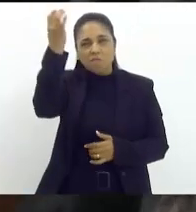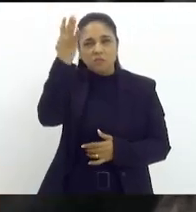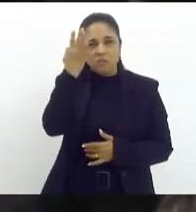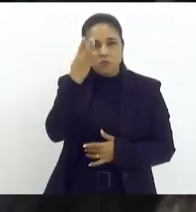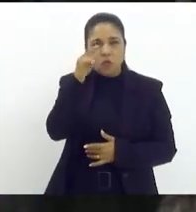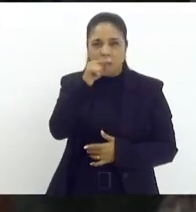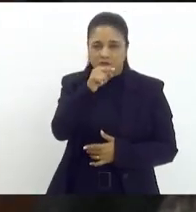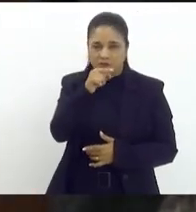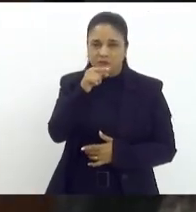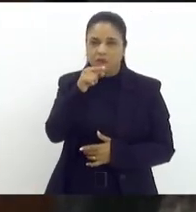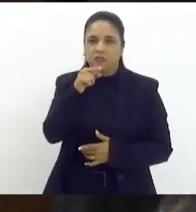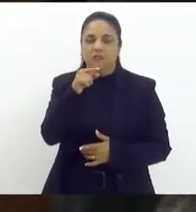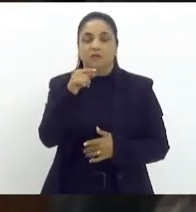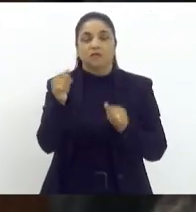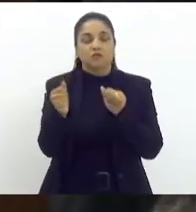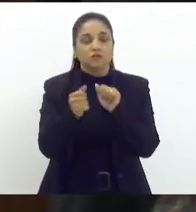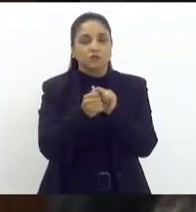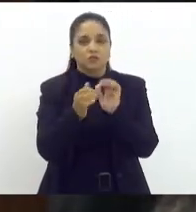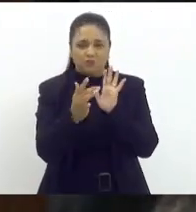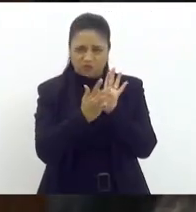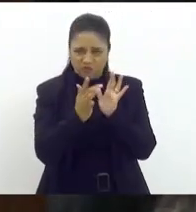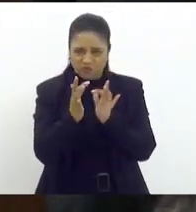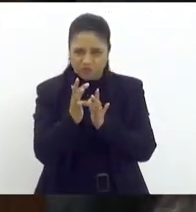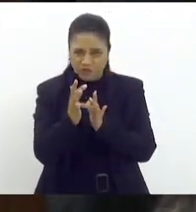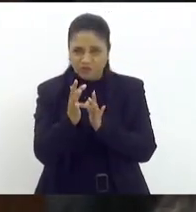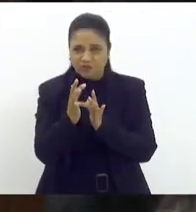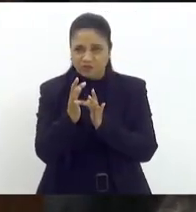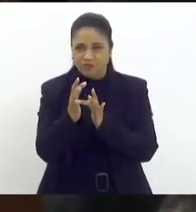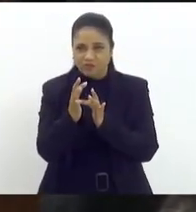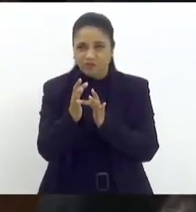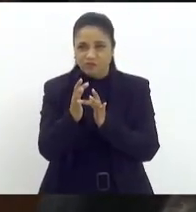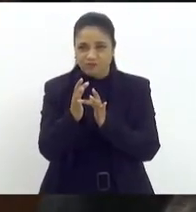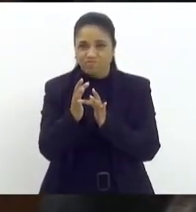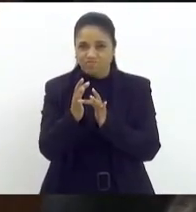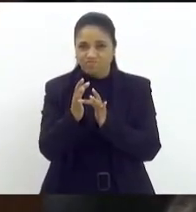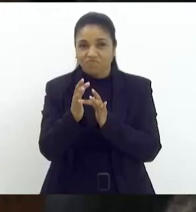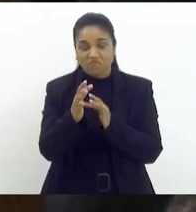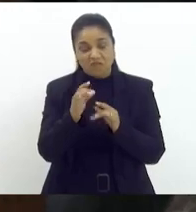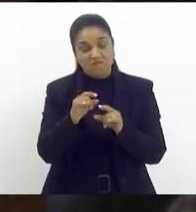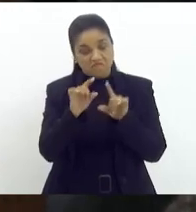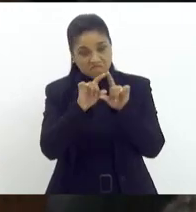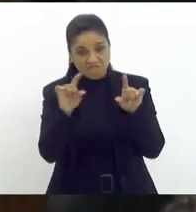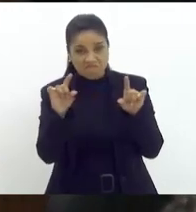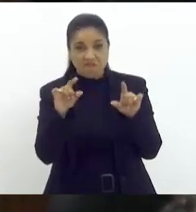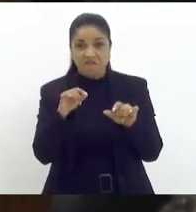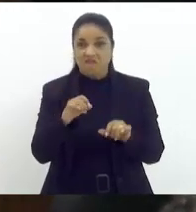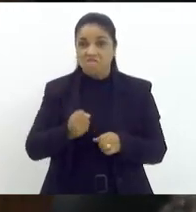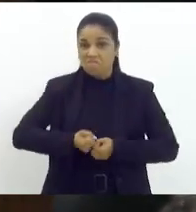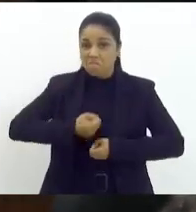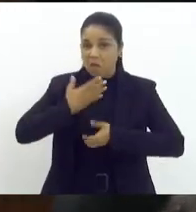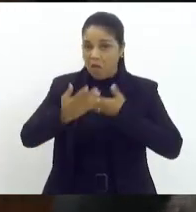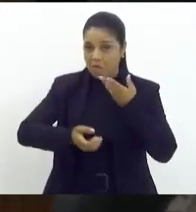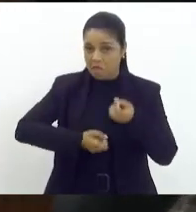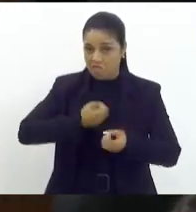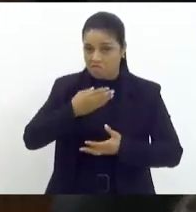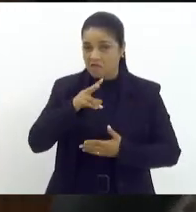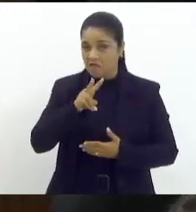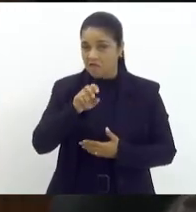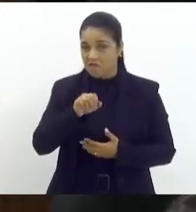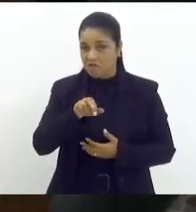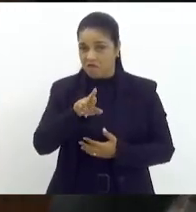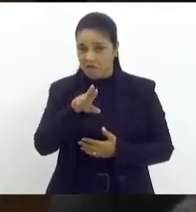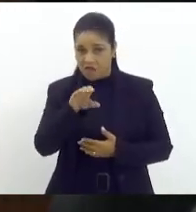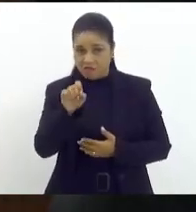ao lado de Jesus cheguei até fazer agora um verso é duas